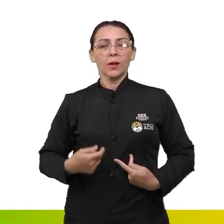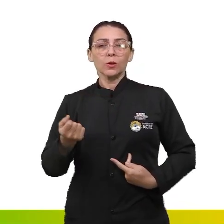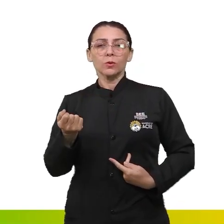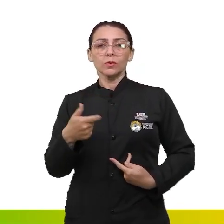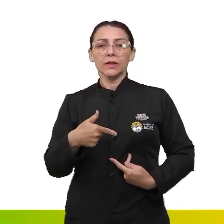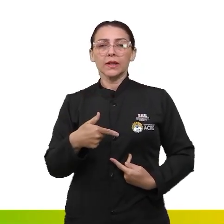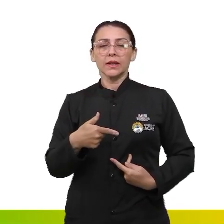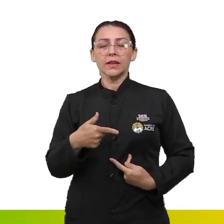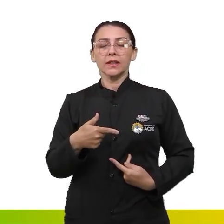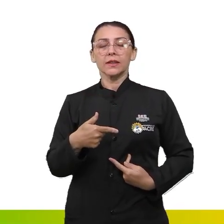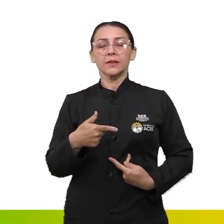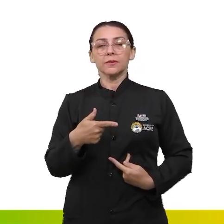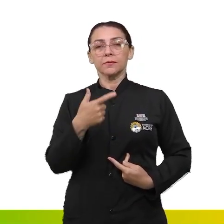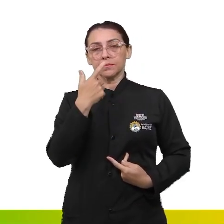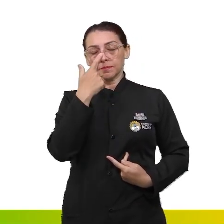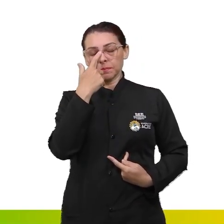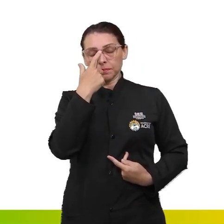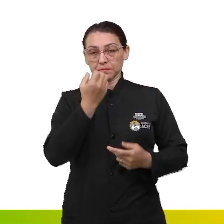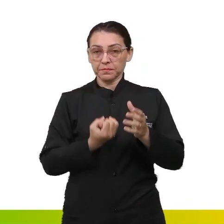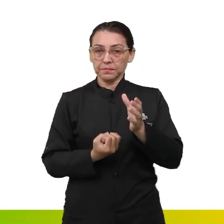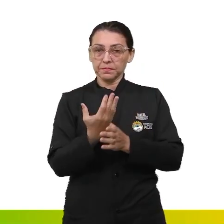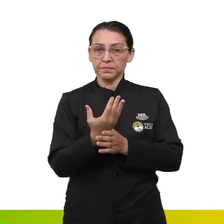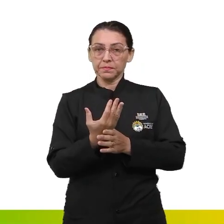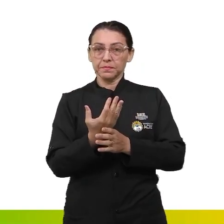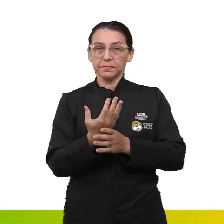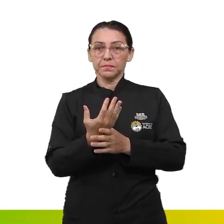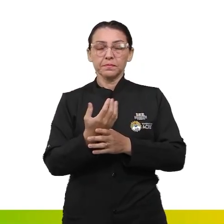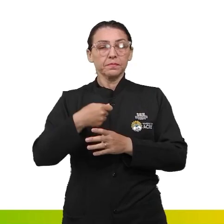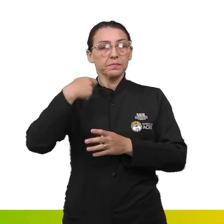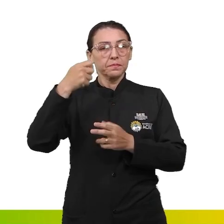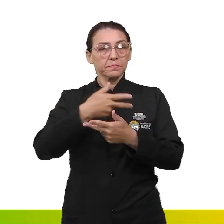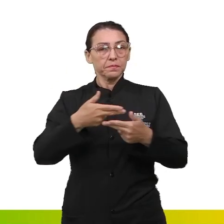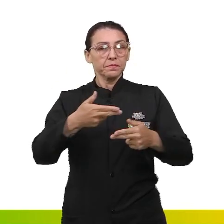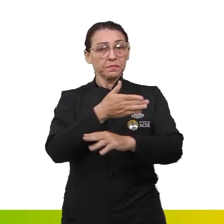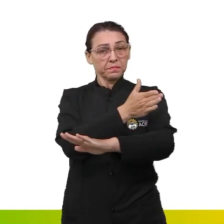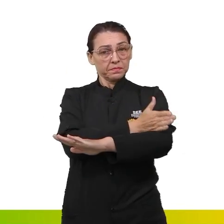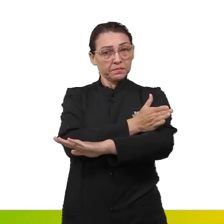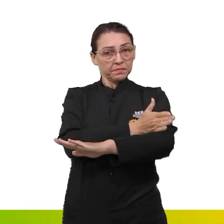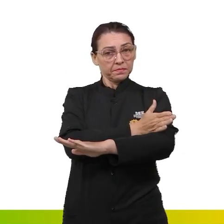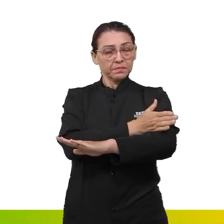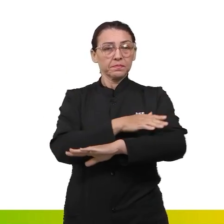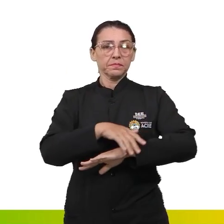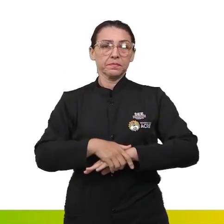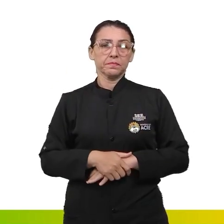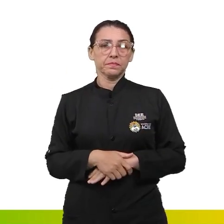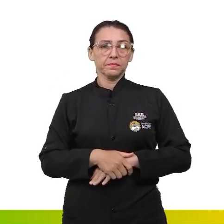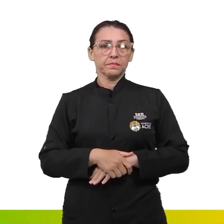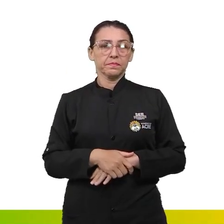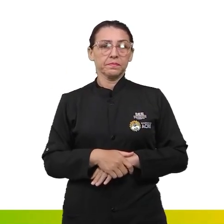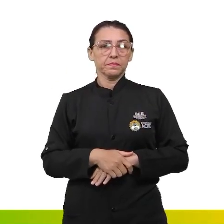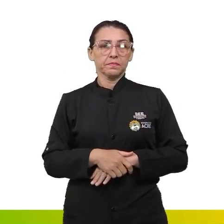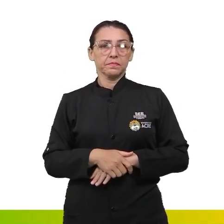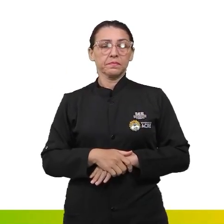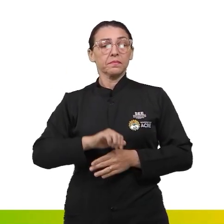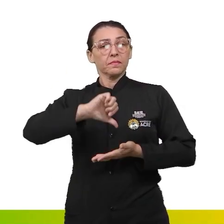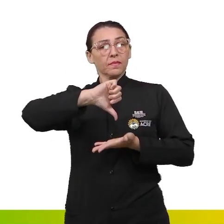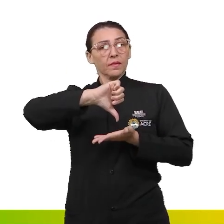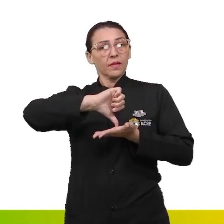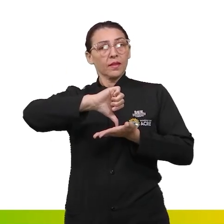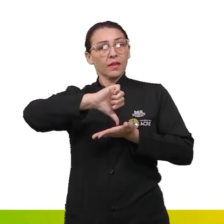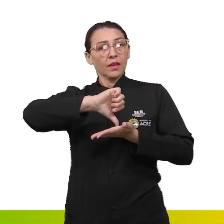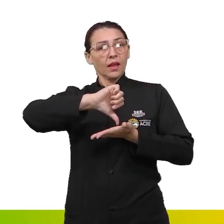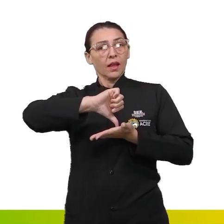que em criações artísticas da Idade Média. Escola de Atenas, de Rafael